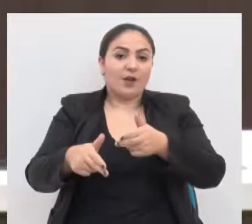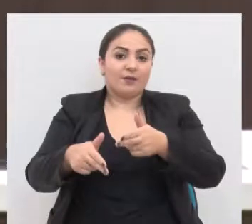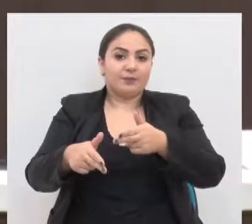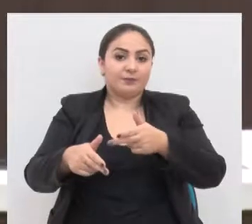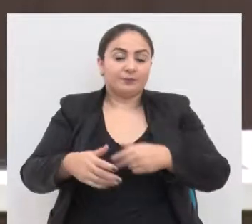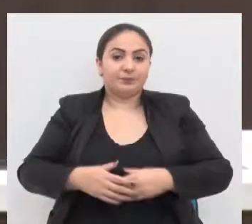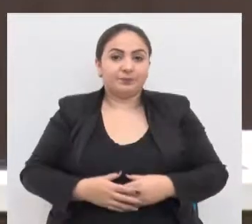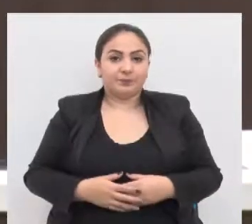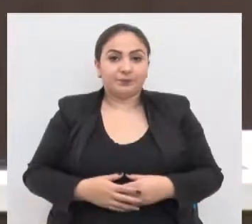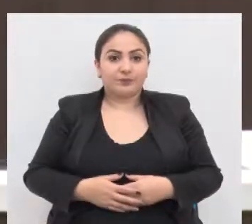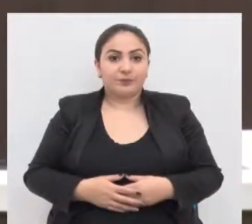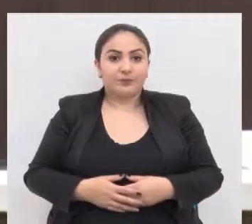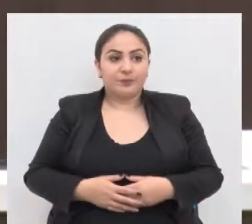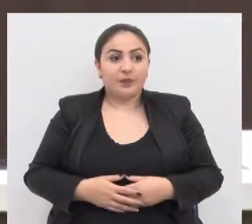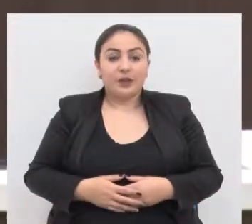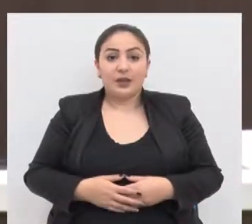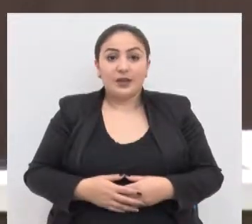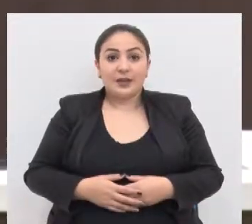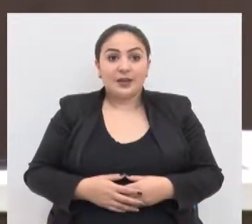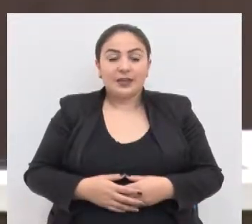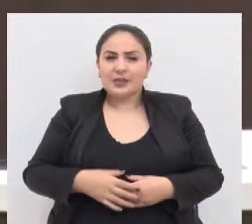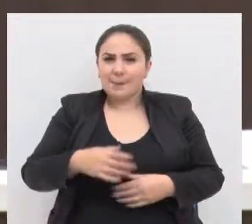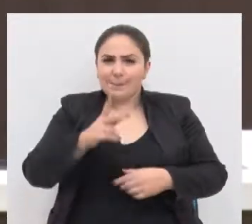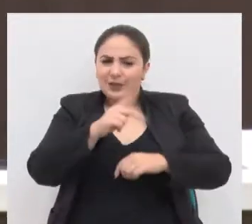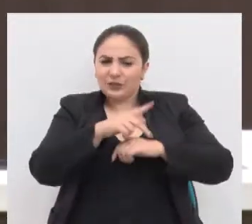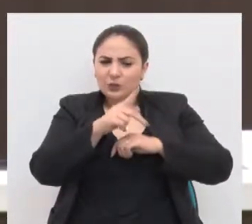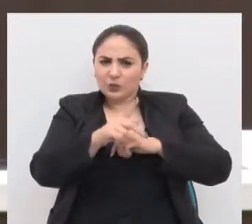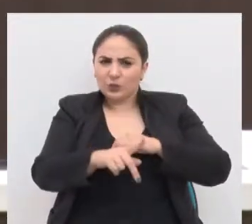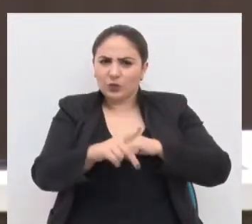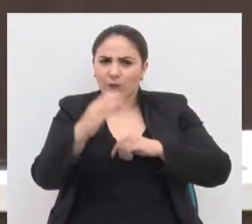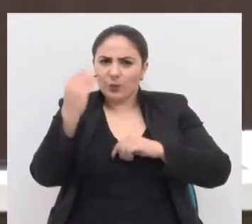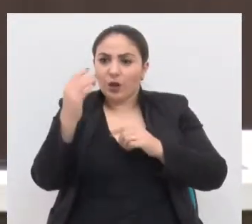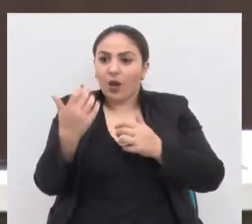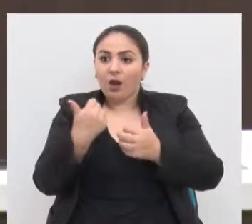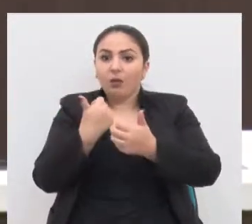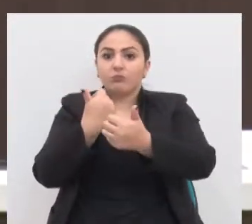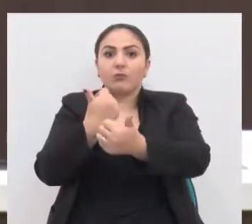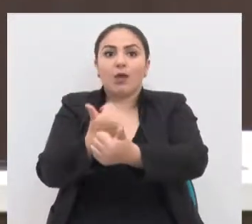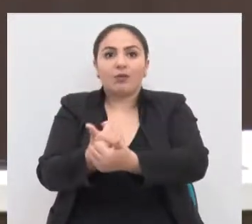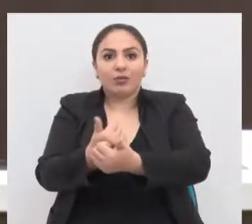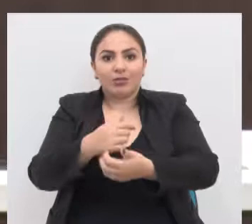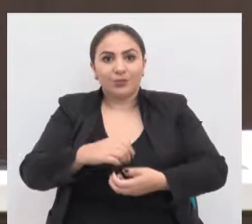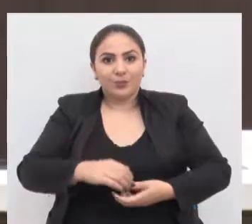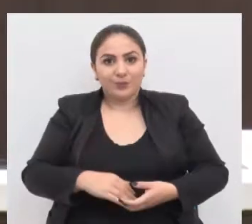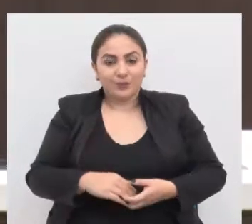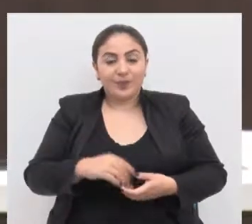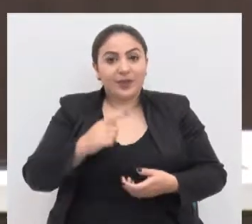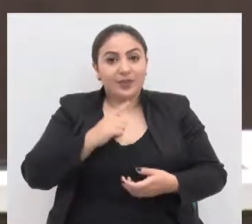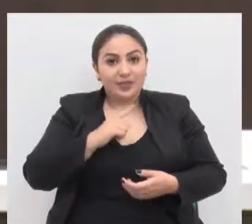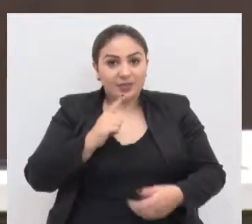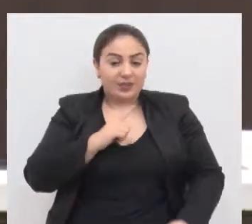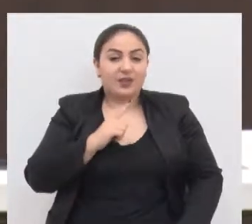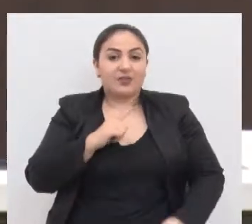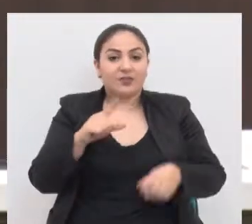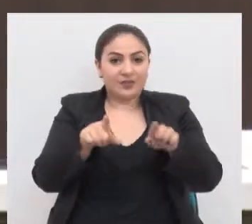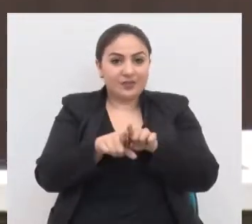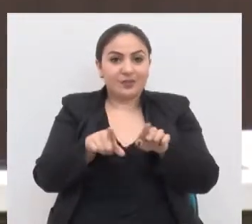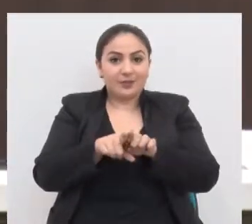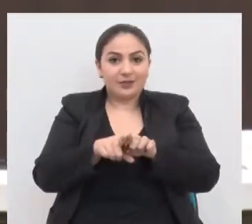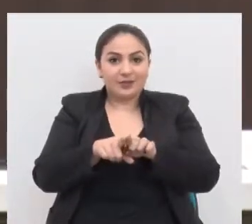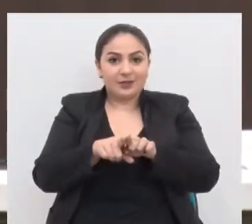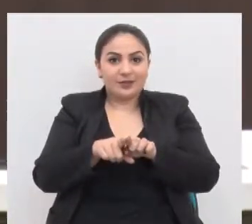que diminuiu a distância de Passo Fundo a Porto Alegre, que trouxe nas suas